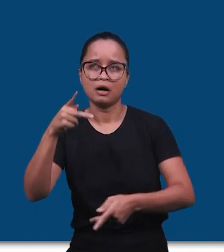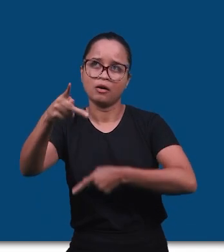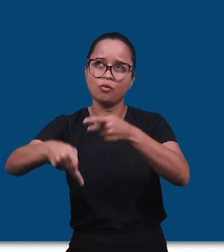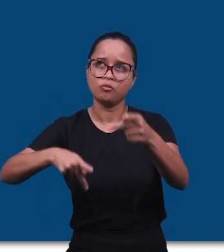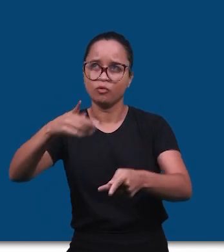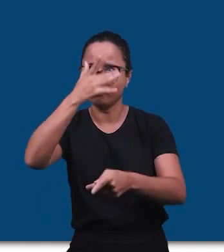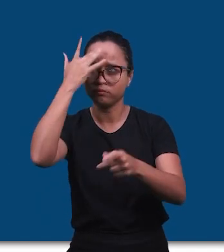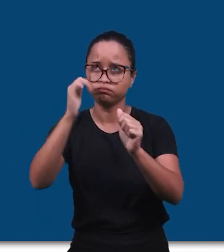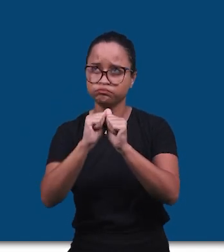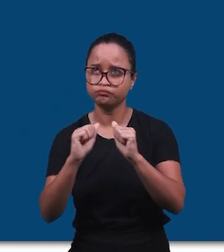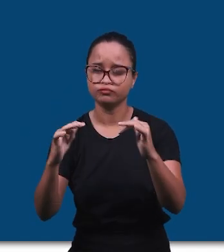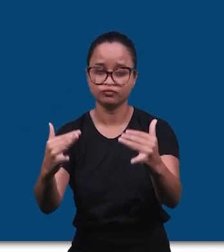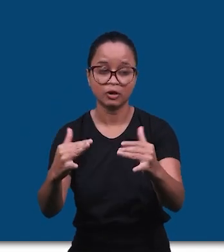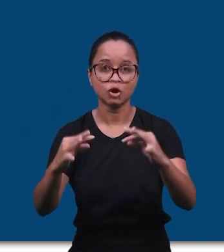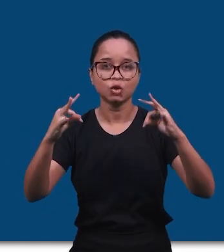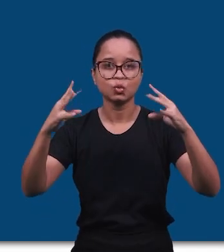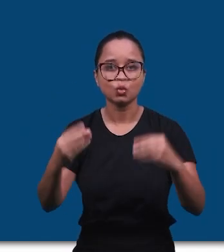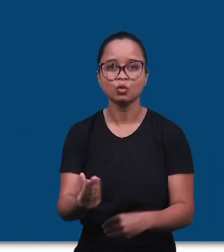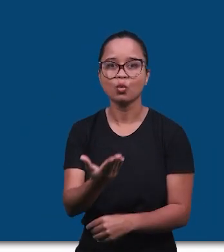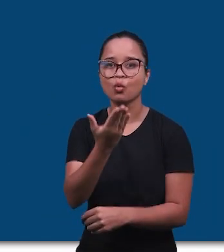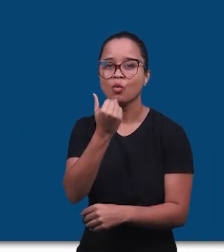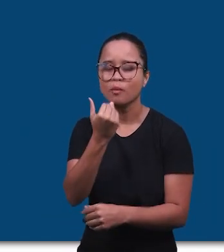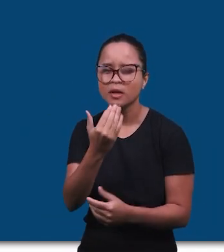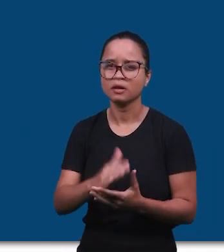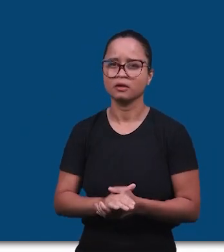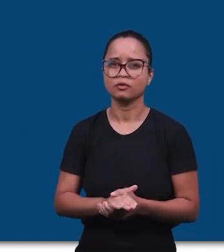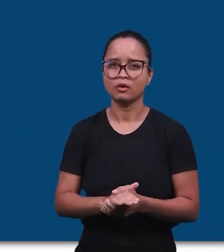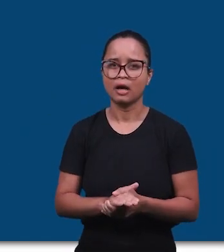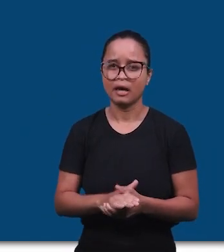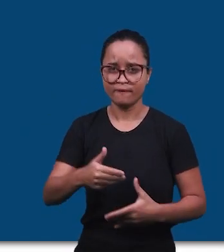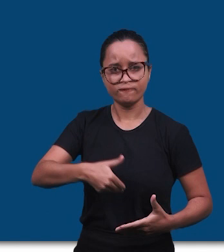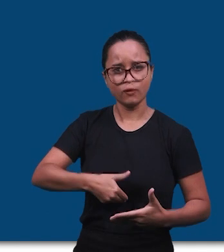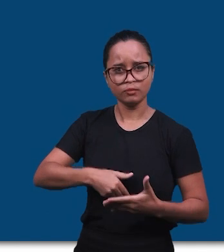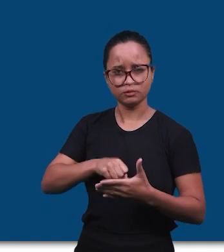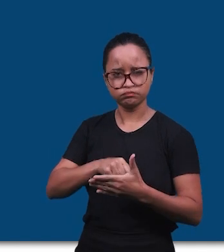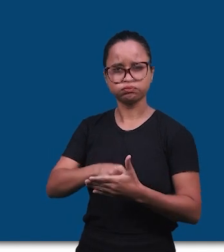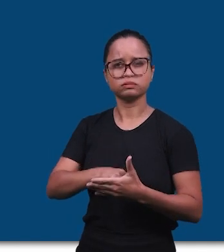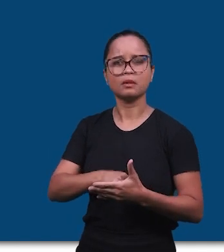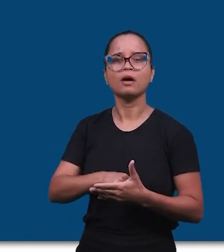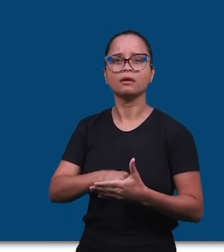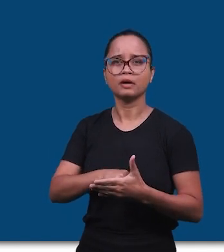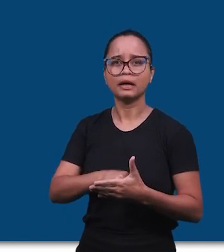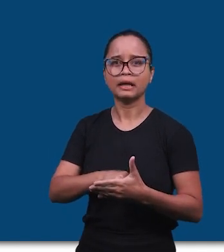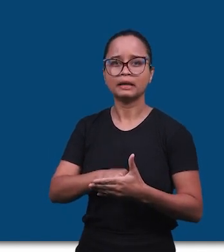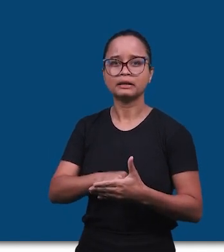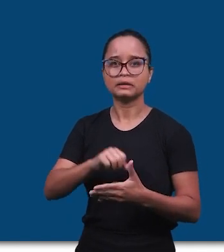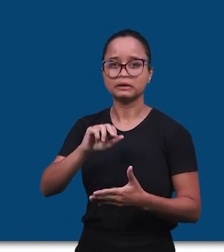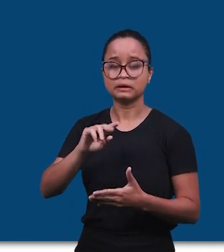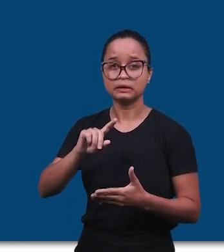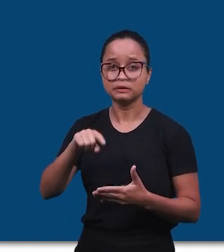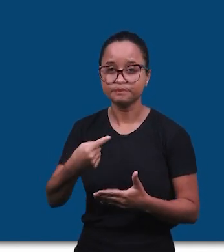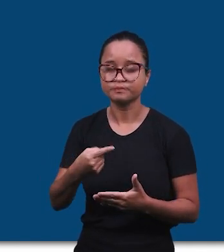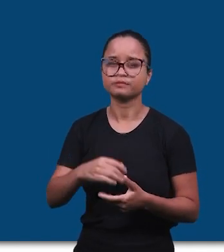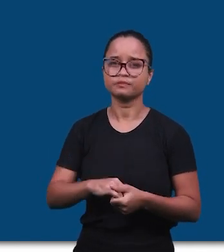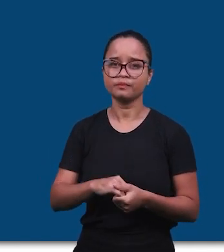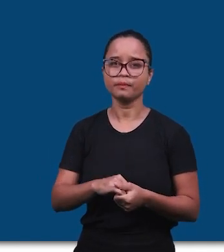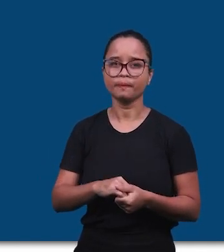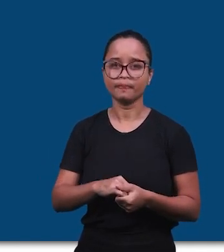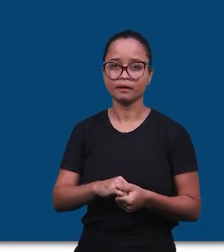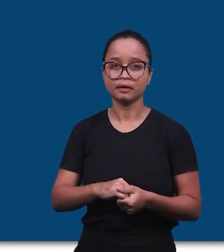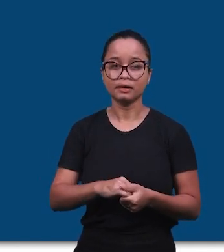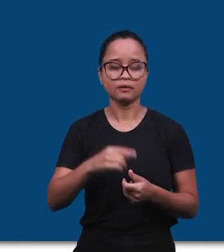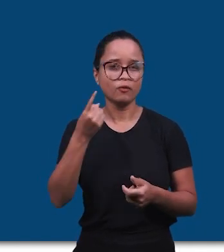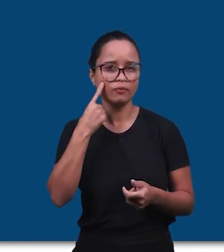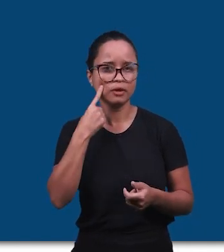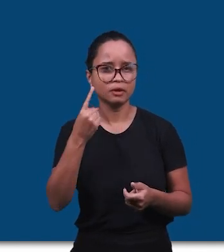multidão. E comeram todos, e saciaram-se, e levantaram do que